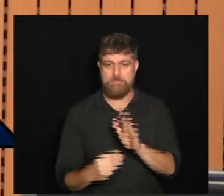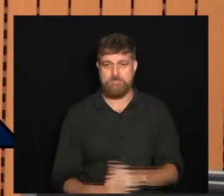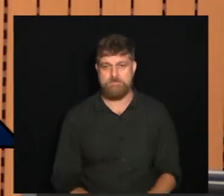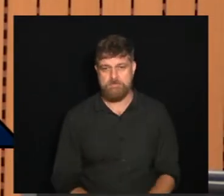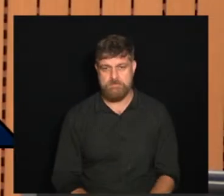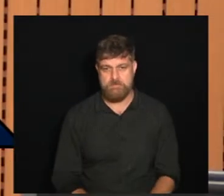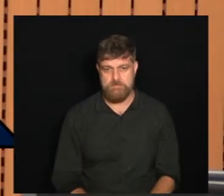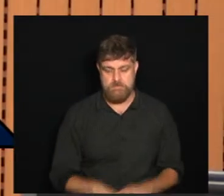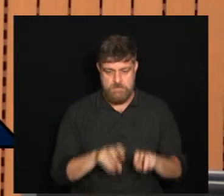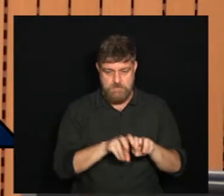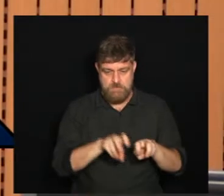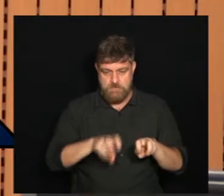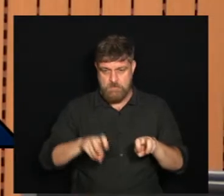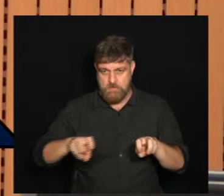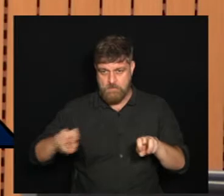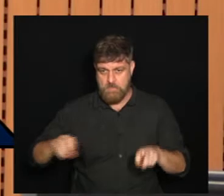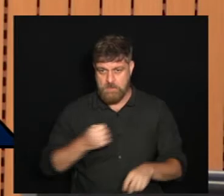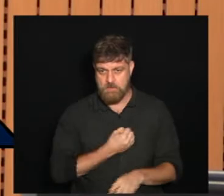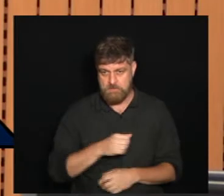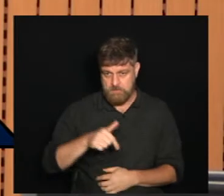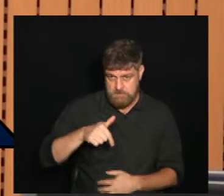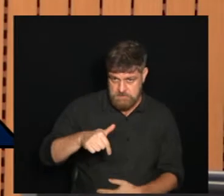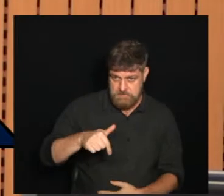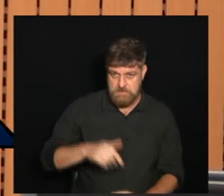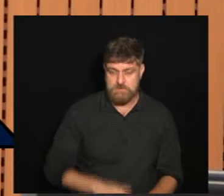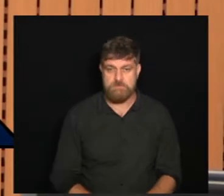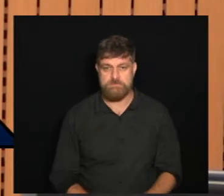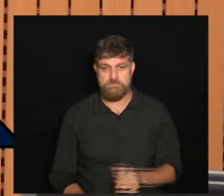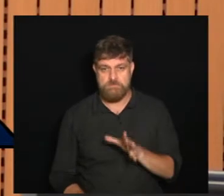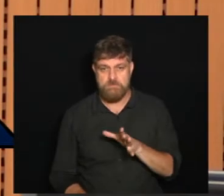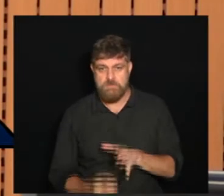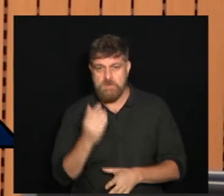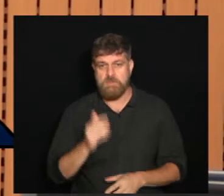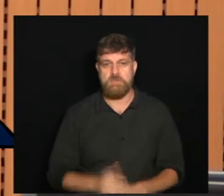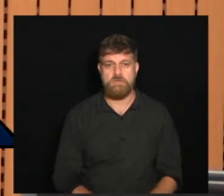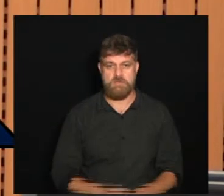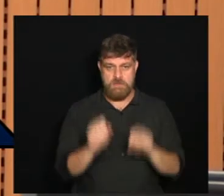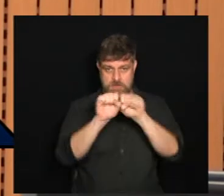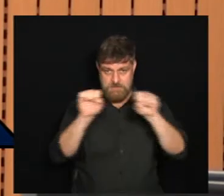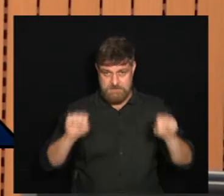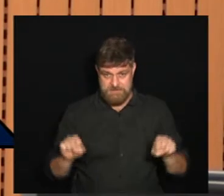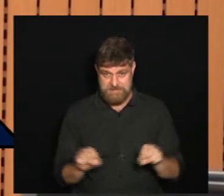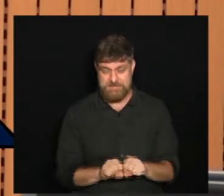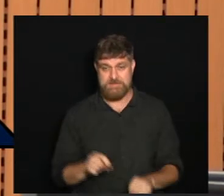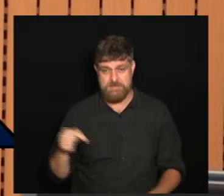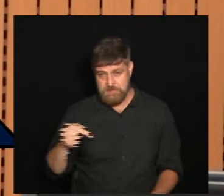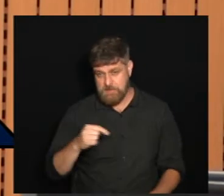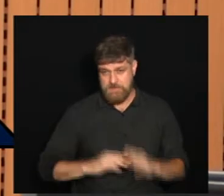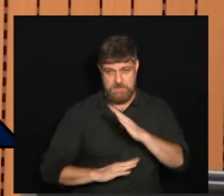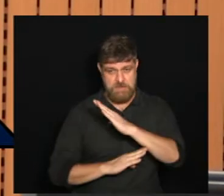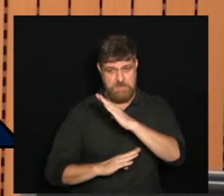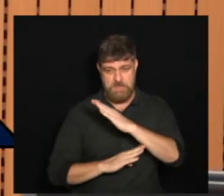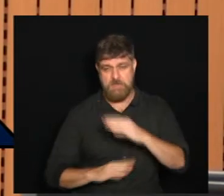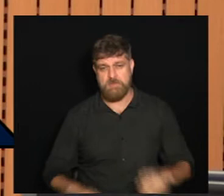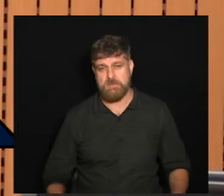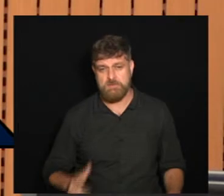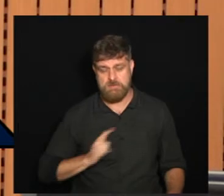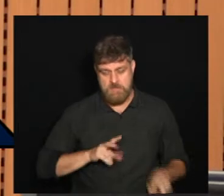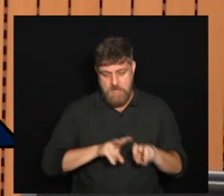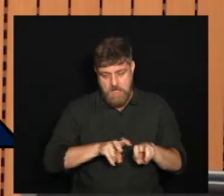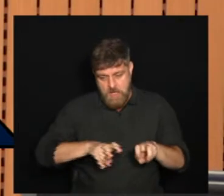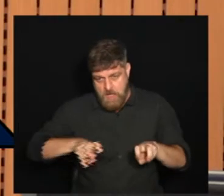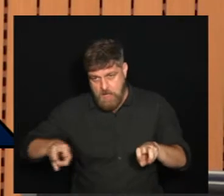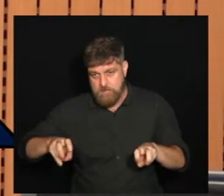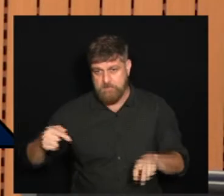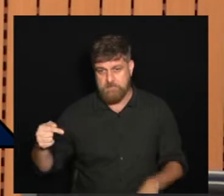Ato da Mesa Diretora número 7 de 2020. Institui o sistema de deliberação remota da Câmara Municipal de Campinas. A Mesa Diretora da